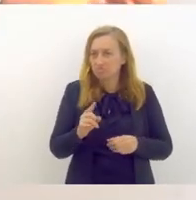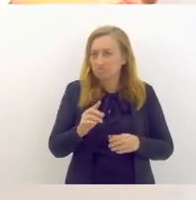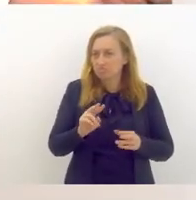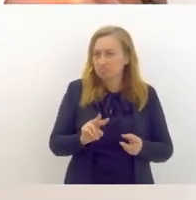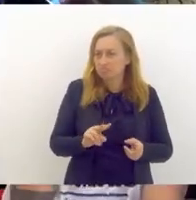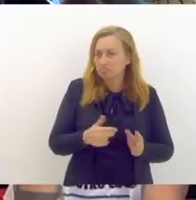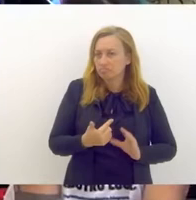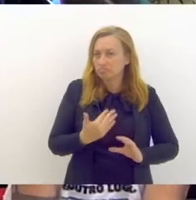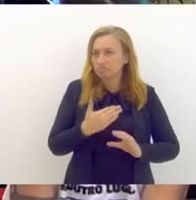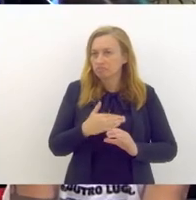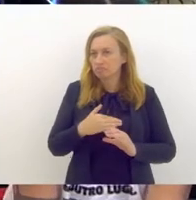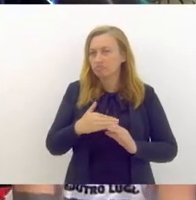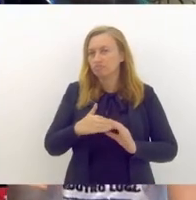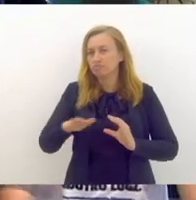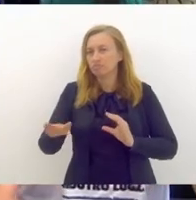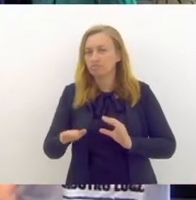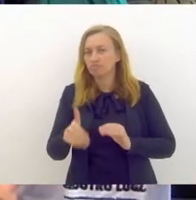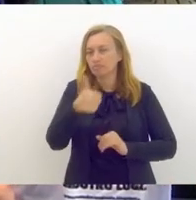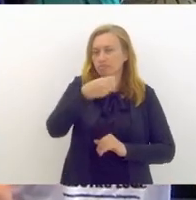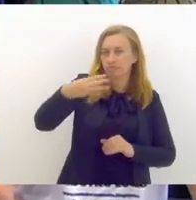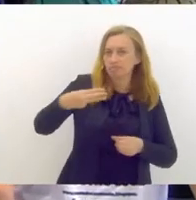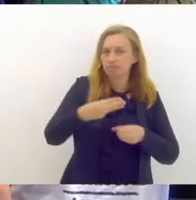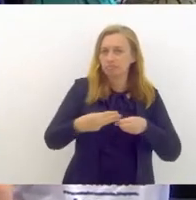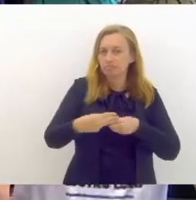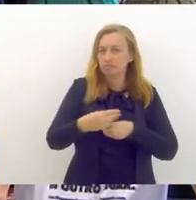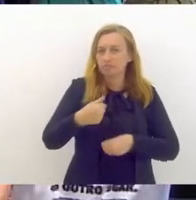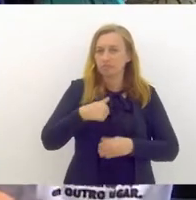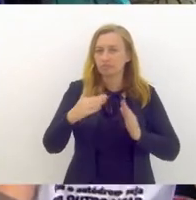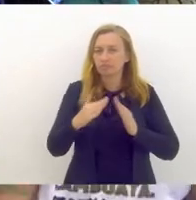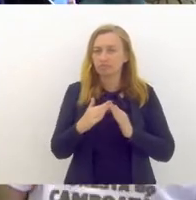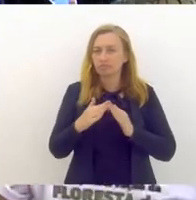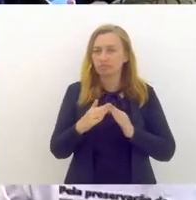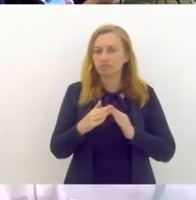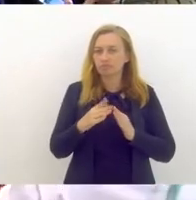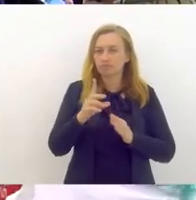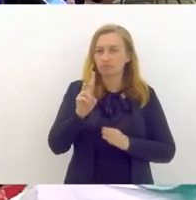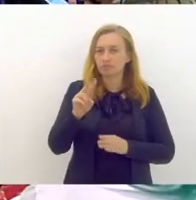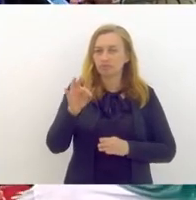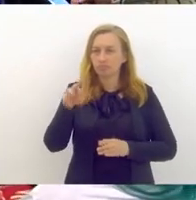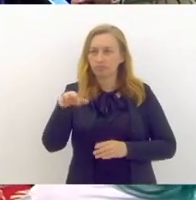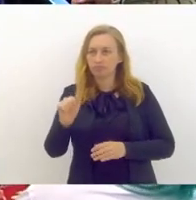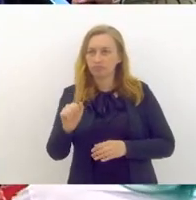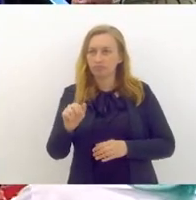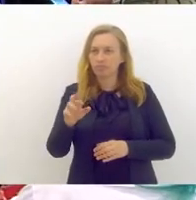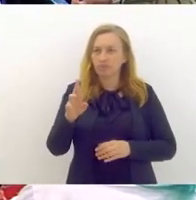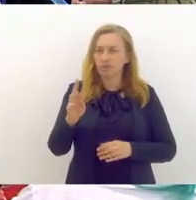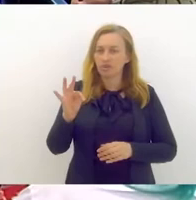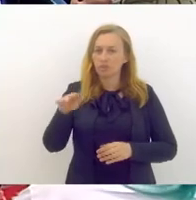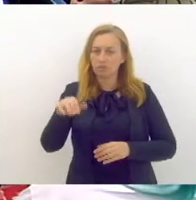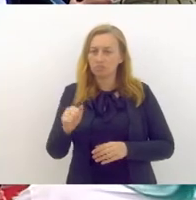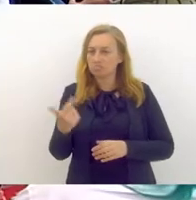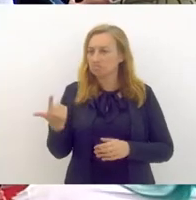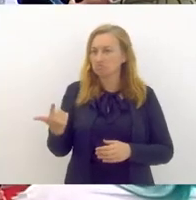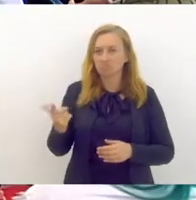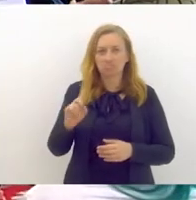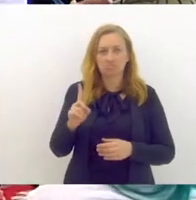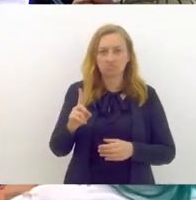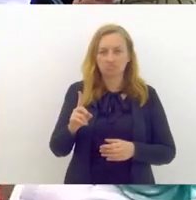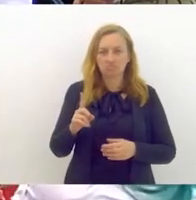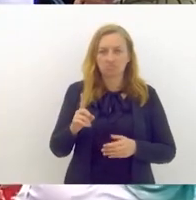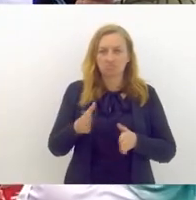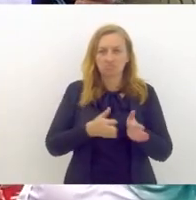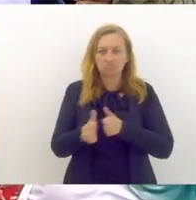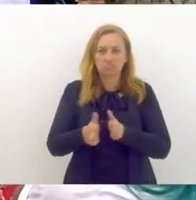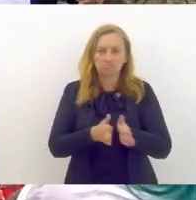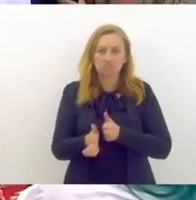os munícipes desses 13. Eu, enquanto moradora de Volta Redonda, eu não tive esse acesso. Eu vim às pressas,